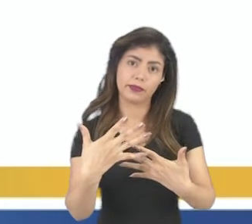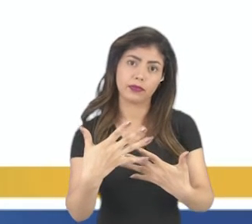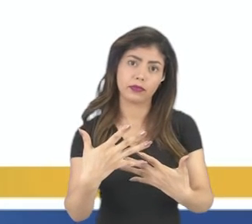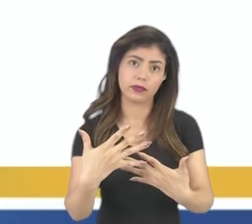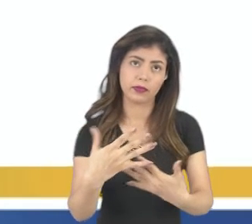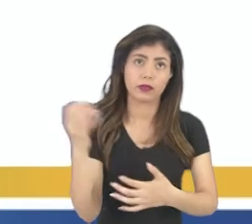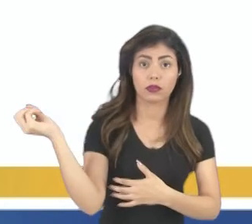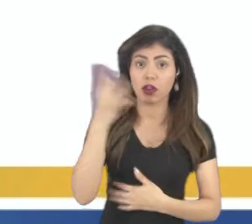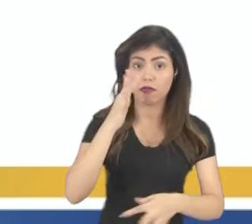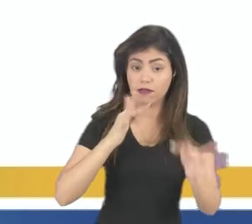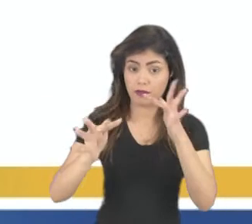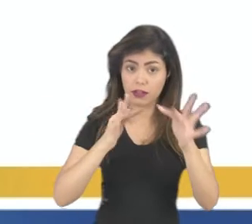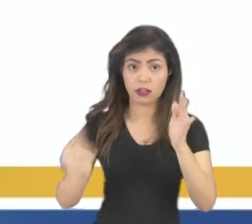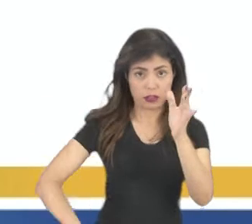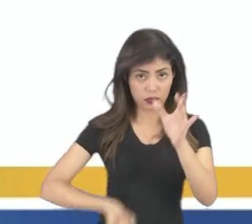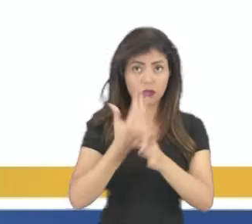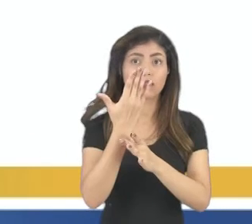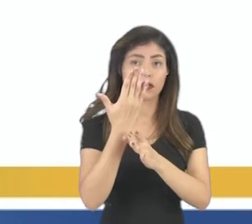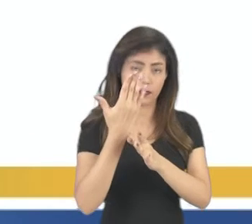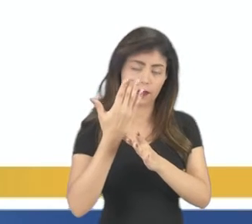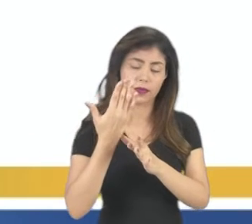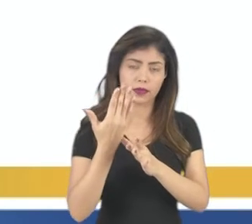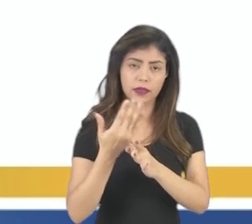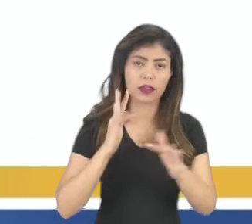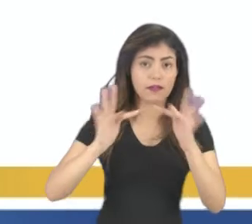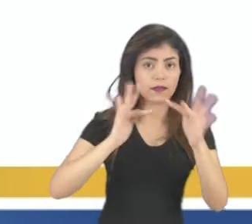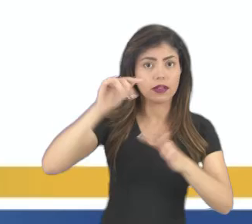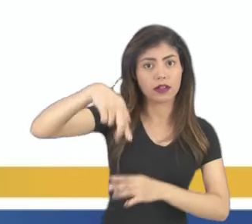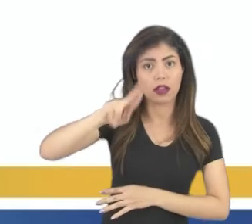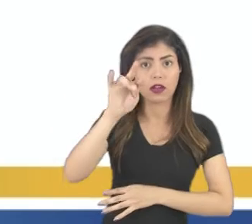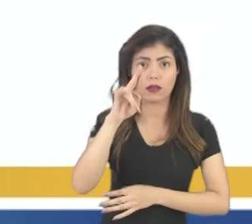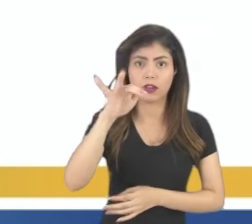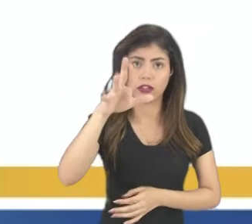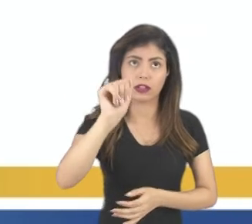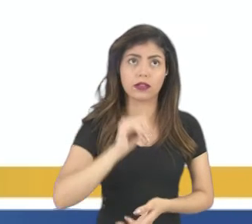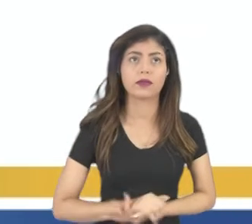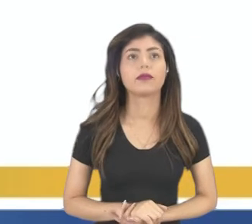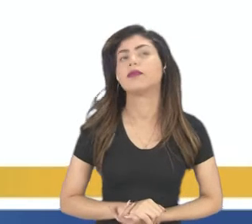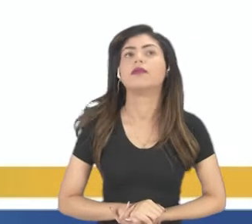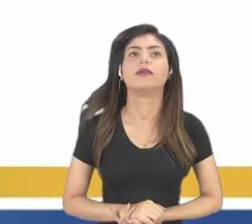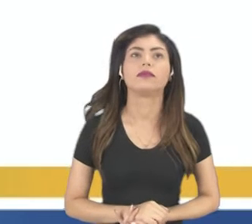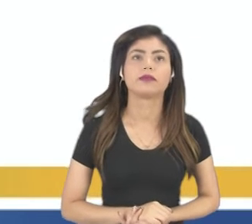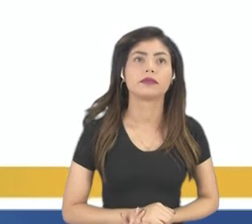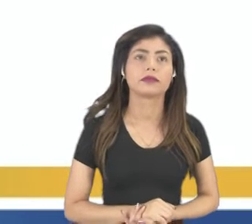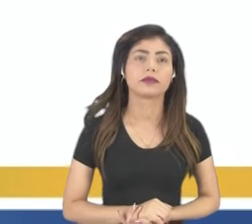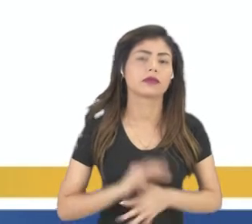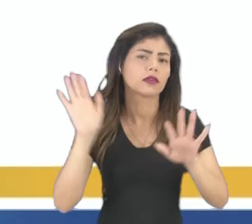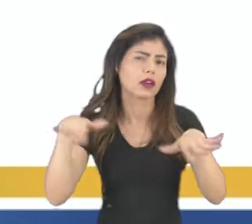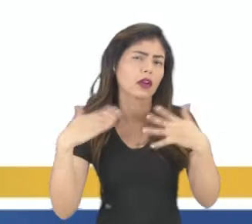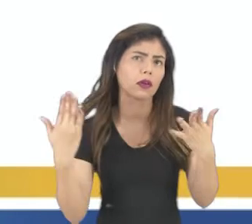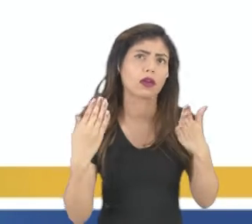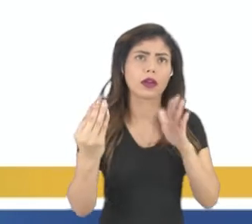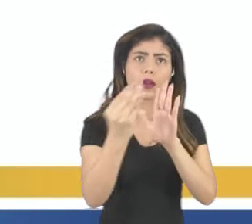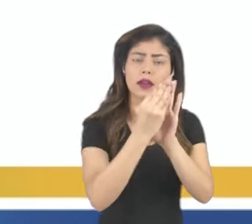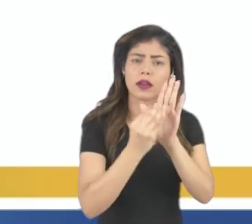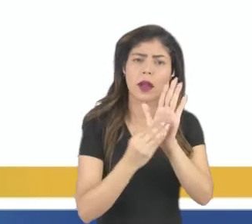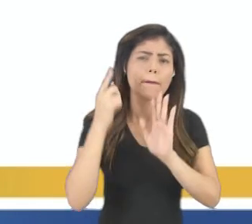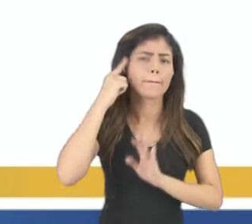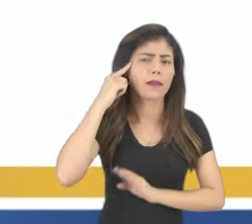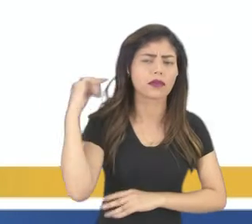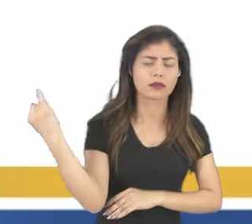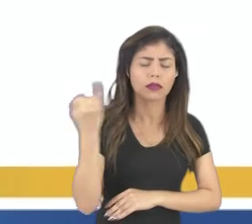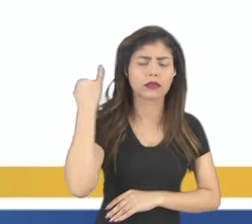dessa Nova Nova Física que vem surgindo chamada de física quântica e quais foram os principais